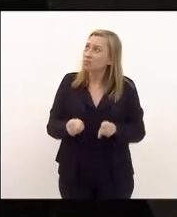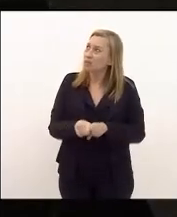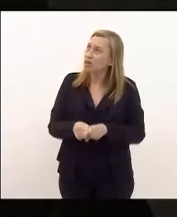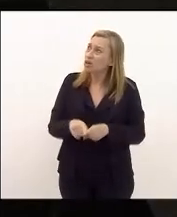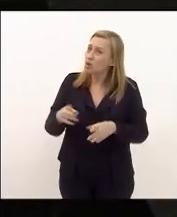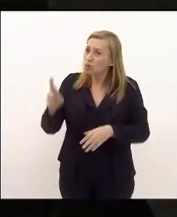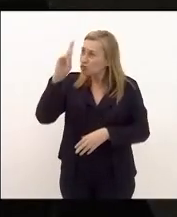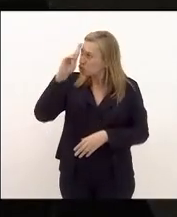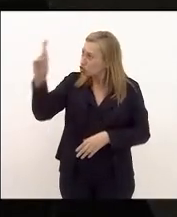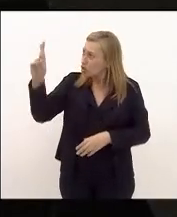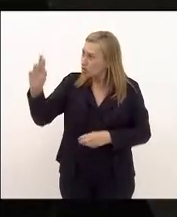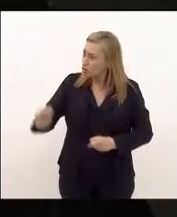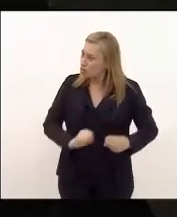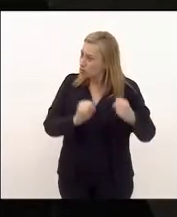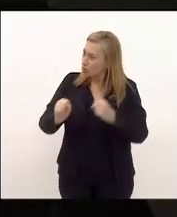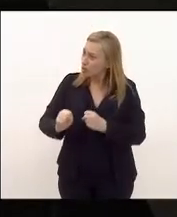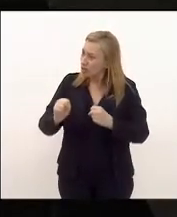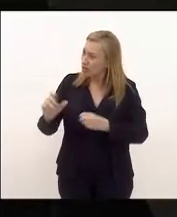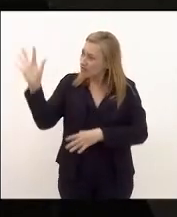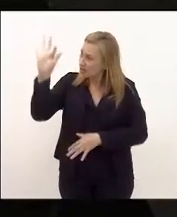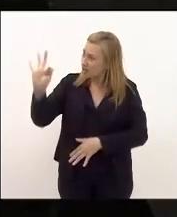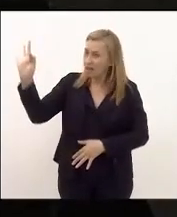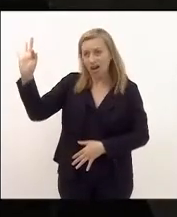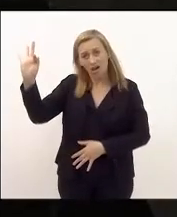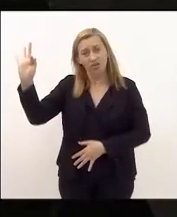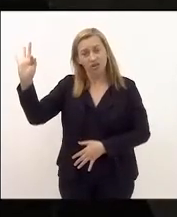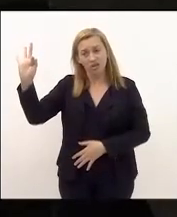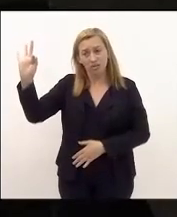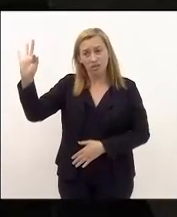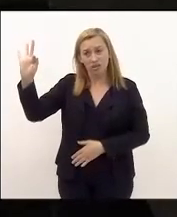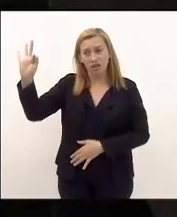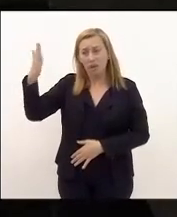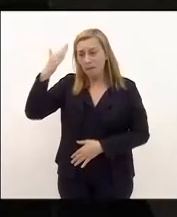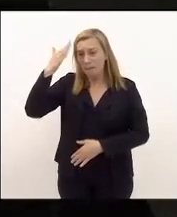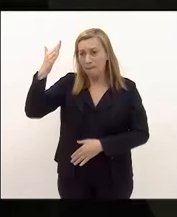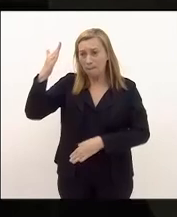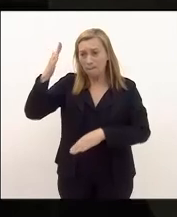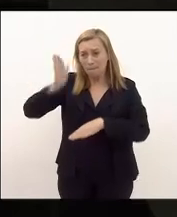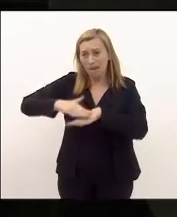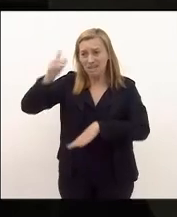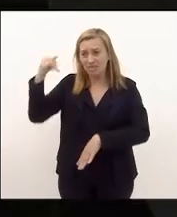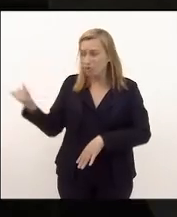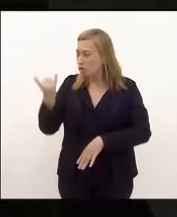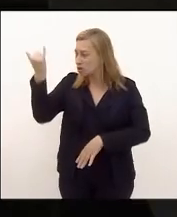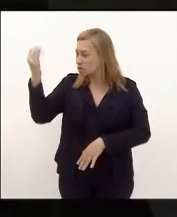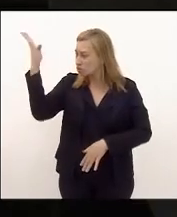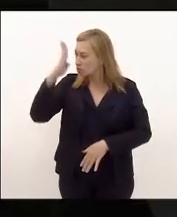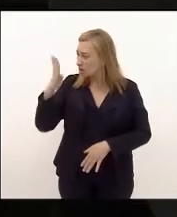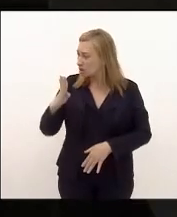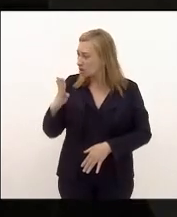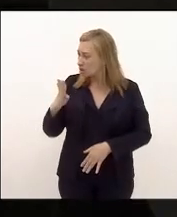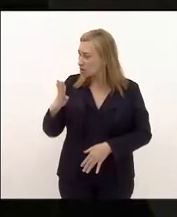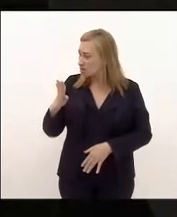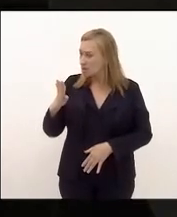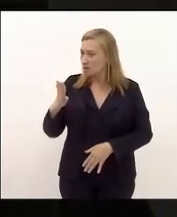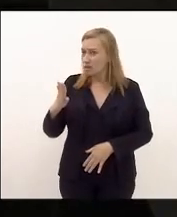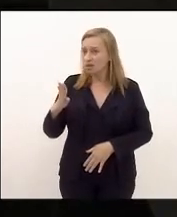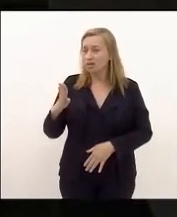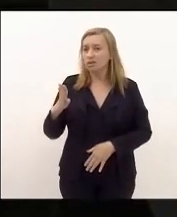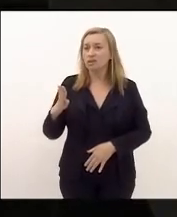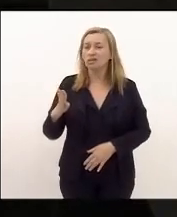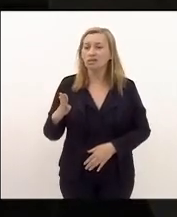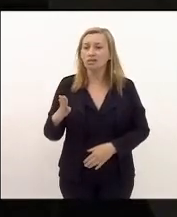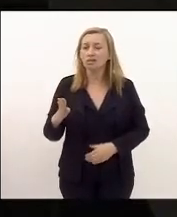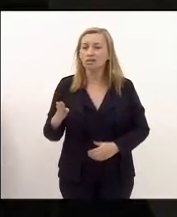do Poder Executivo Federal, portanto, a autoridade federativa mais importante do Brasil, quem